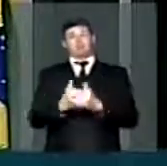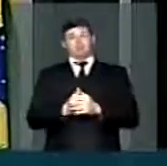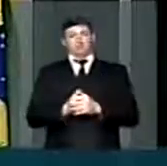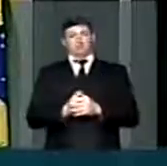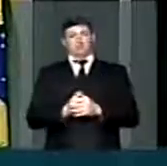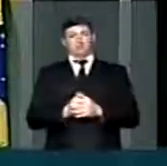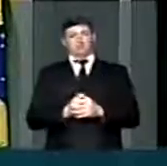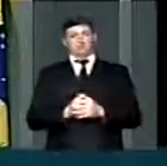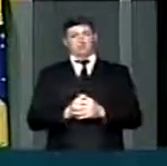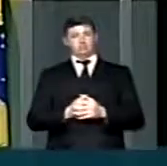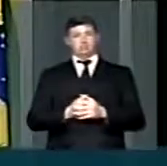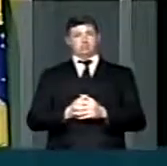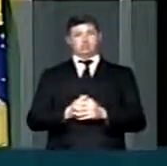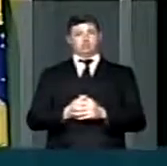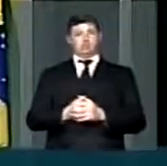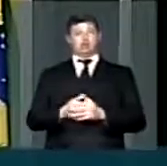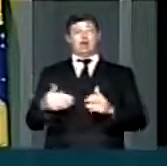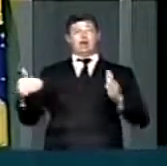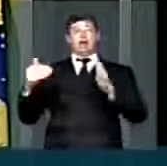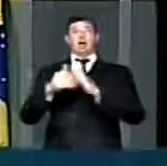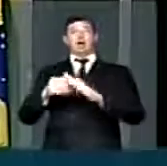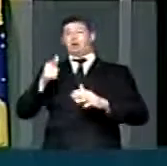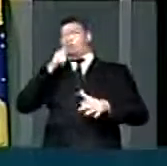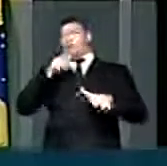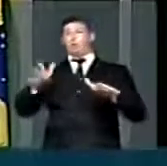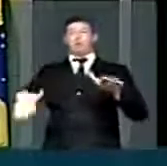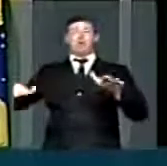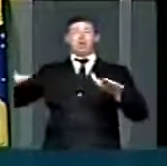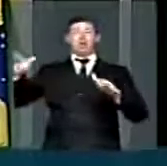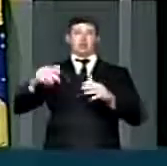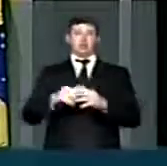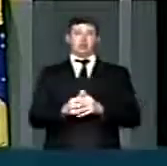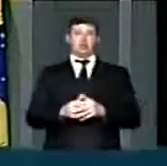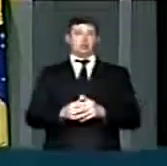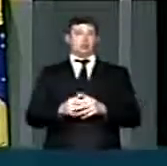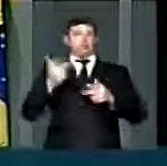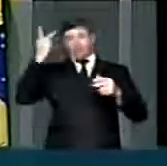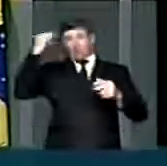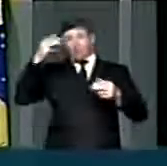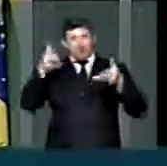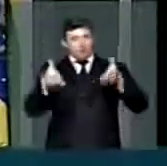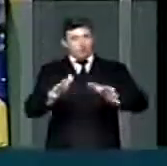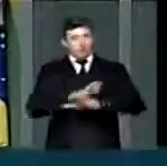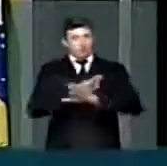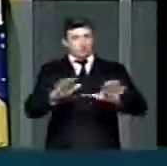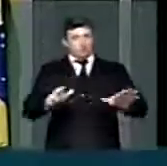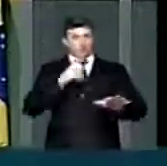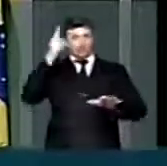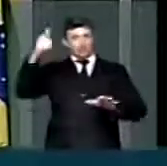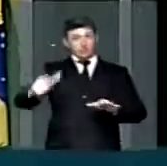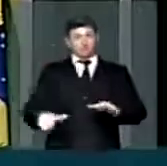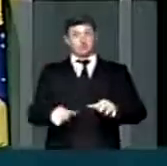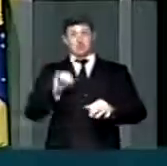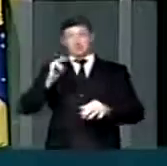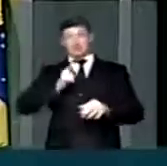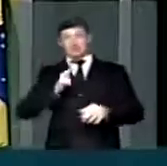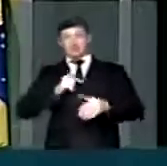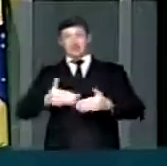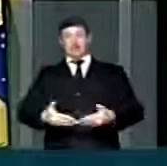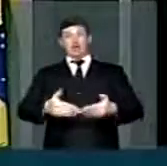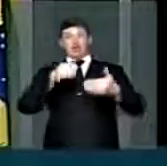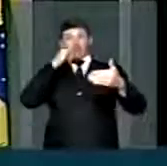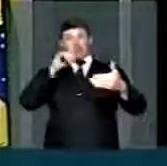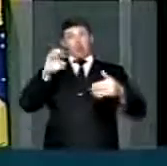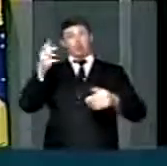ao Oceano Atlântico, indo parar lá no Rio Amazonas. Esse é o caminho natural. Eu vou repetir com a usina e sem usina.